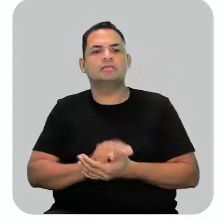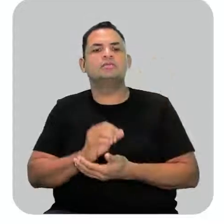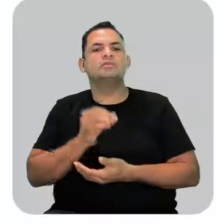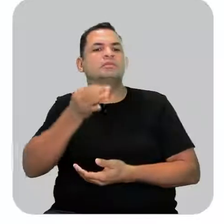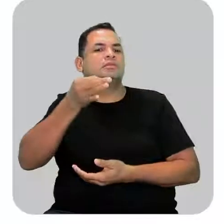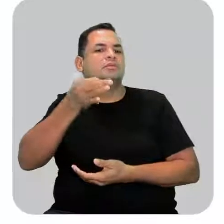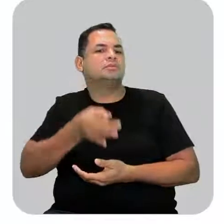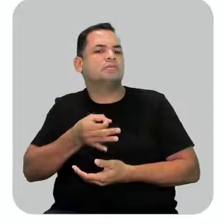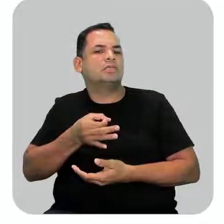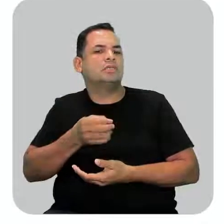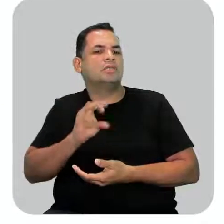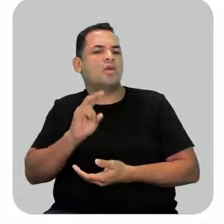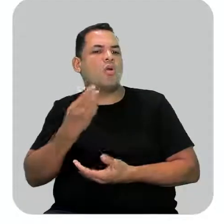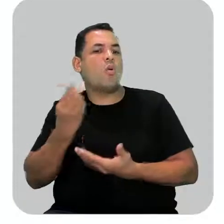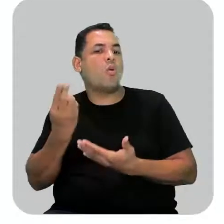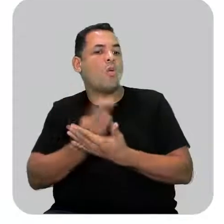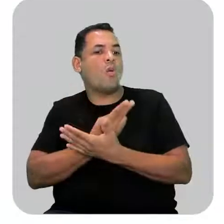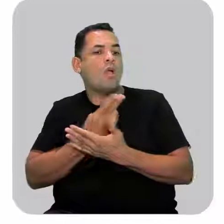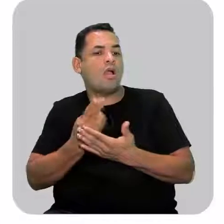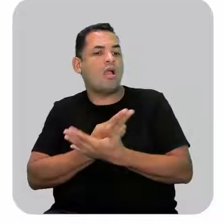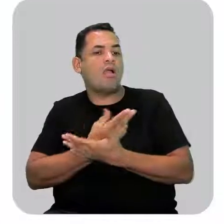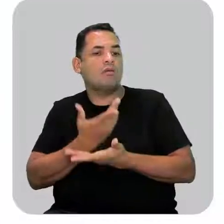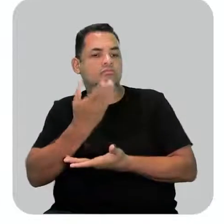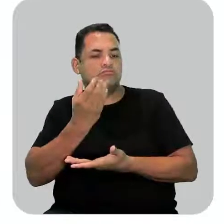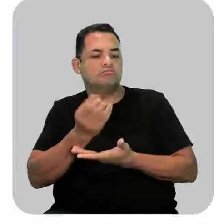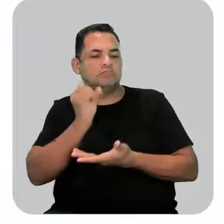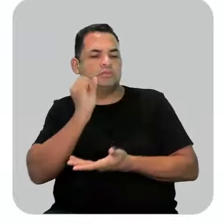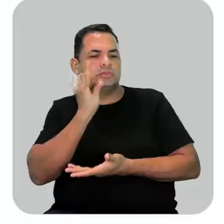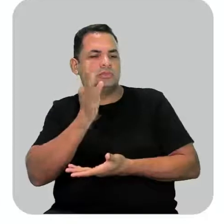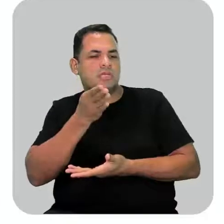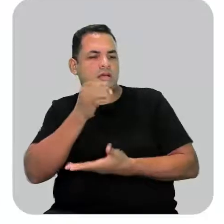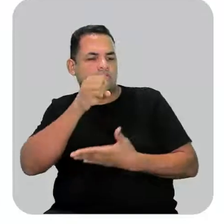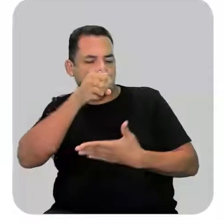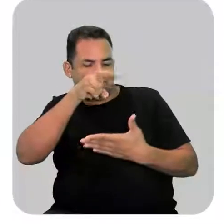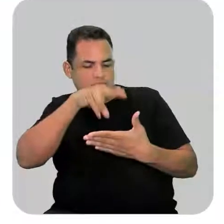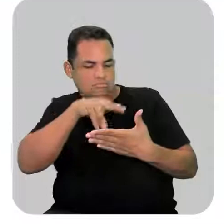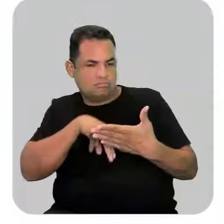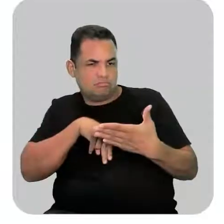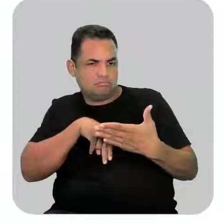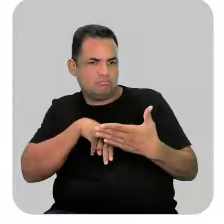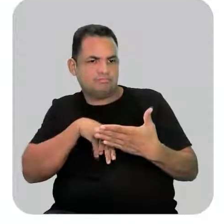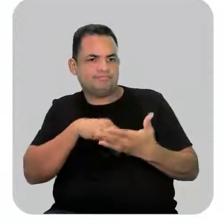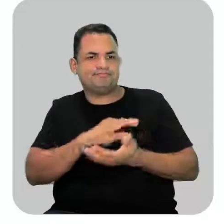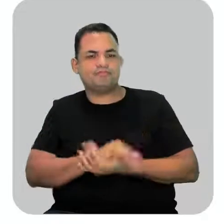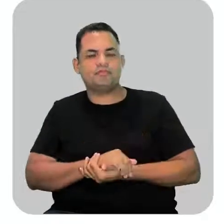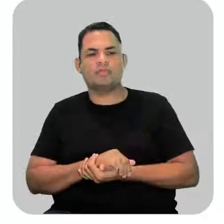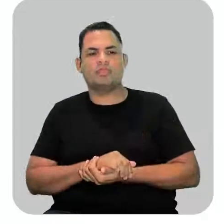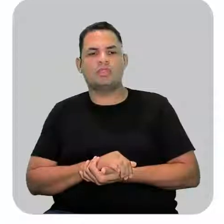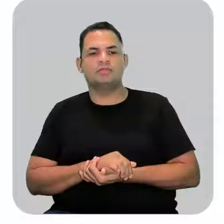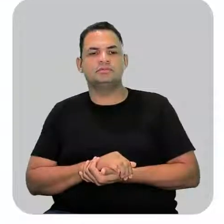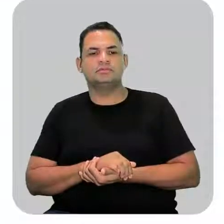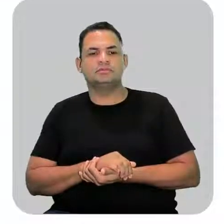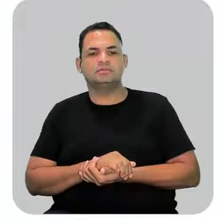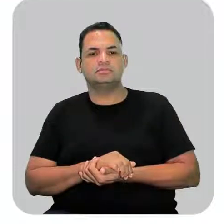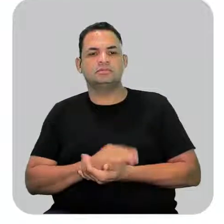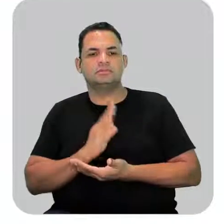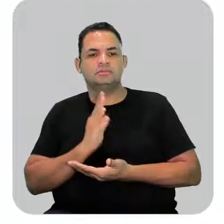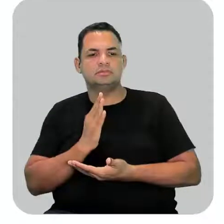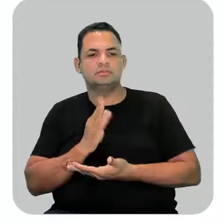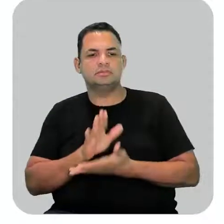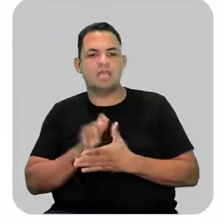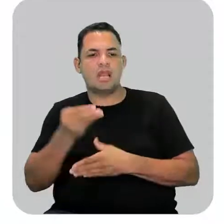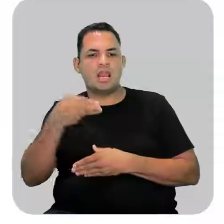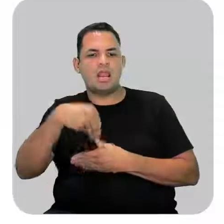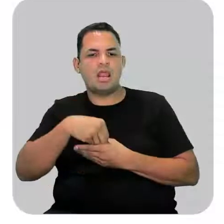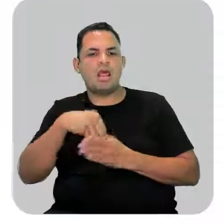é errada? Vocês que já leram aí toda a questão. Nós falamos lá dentro do nosso conteúdo